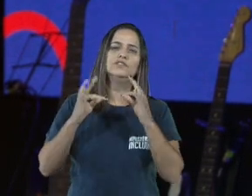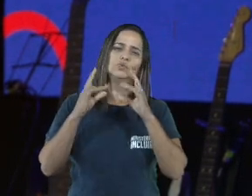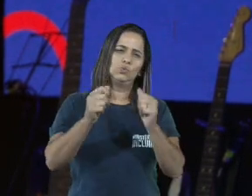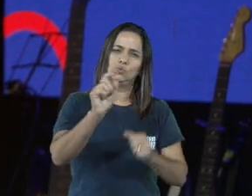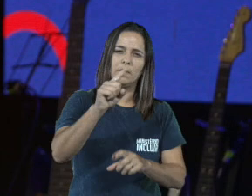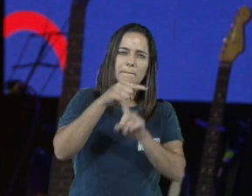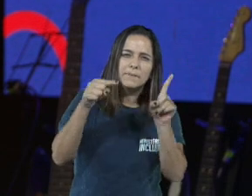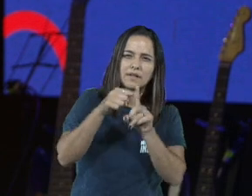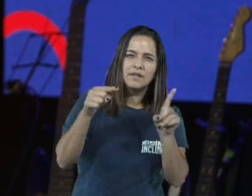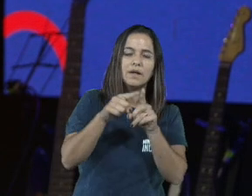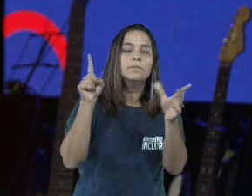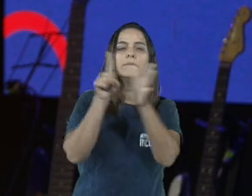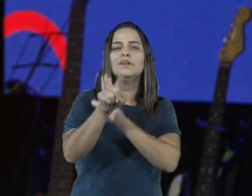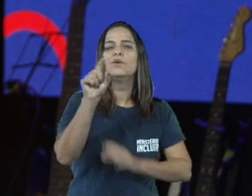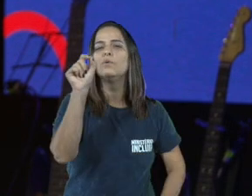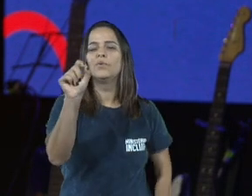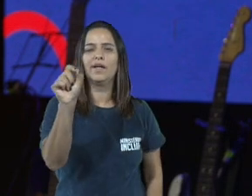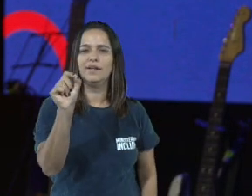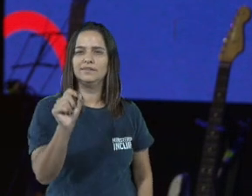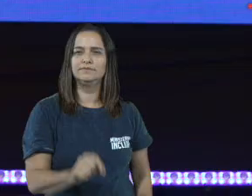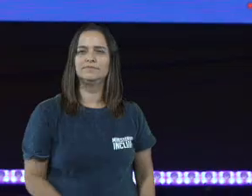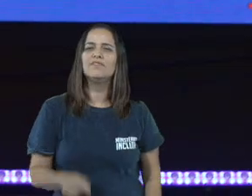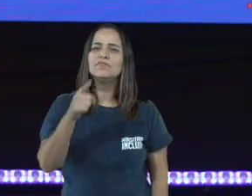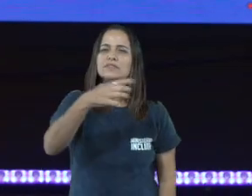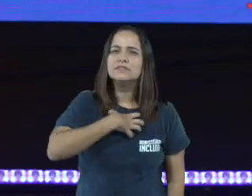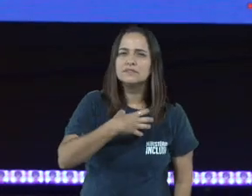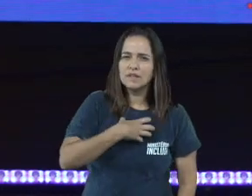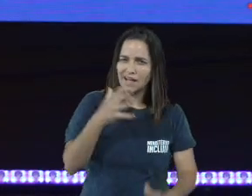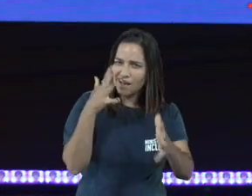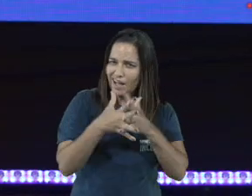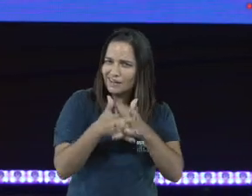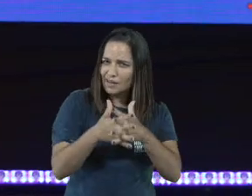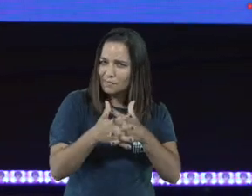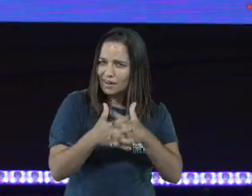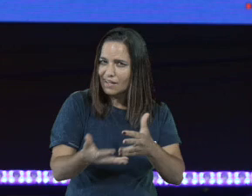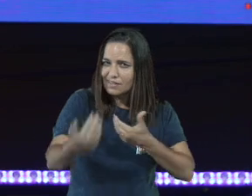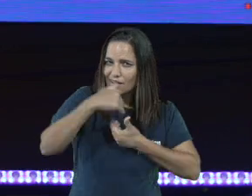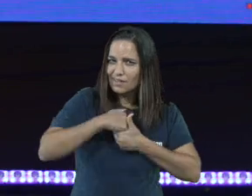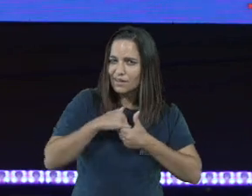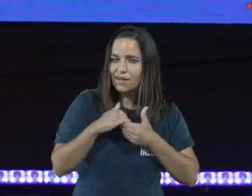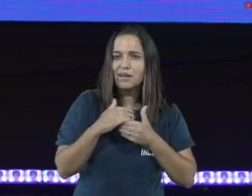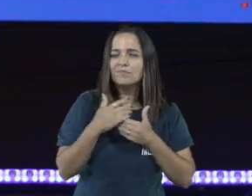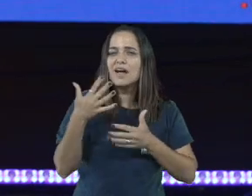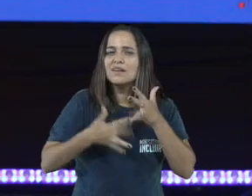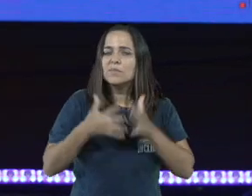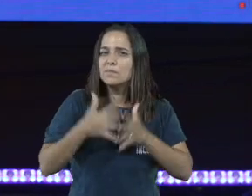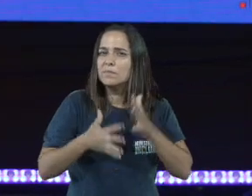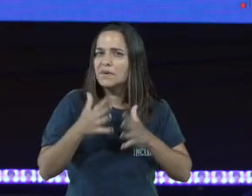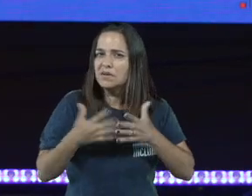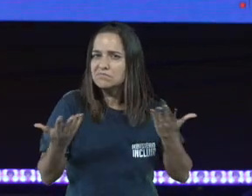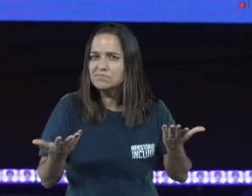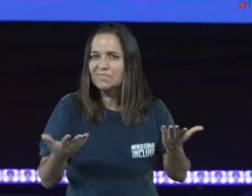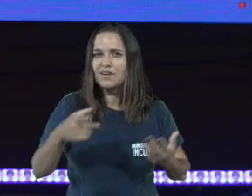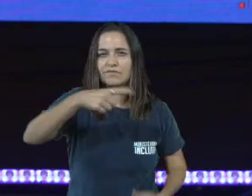perguntar o que que tá atrapalhando vocês ia tudo que Deus planejou para você e o que que tá atrapalhando você disse